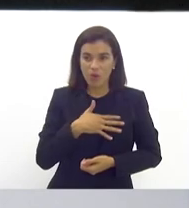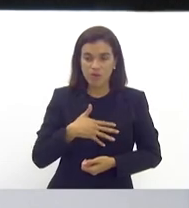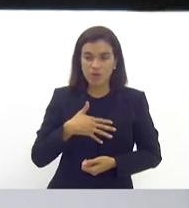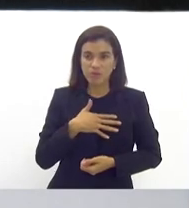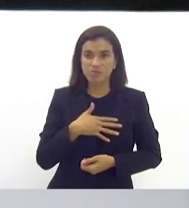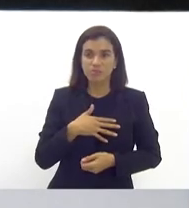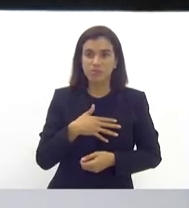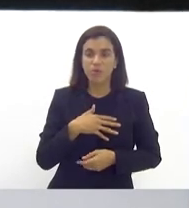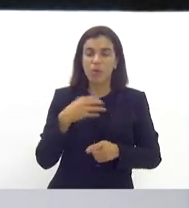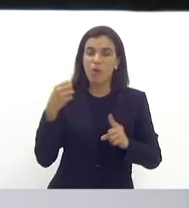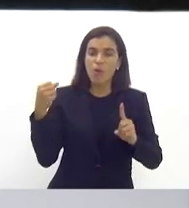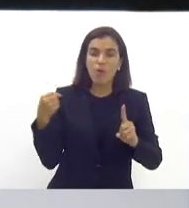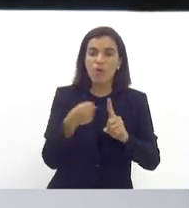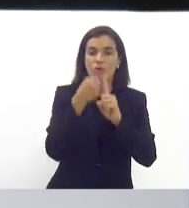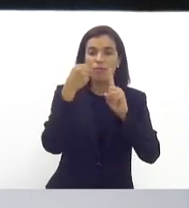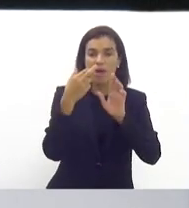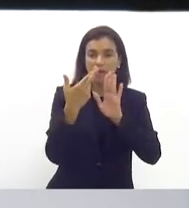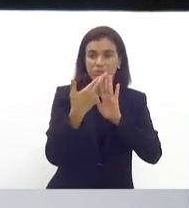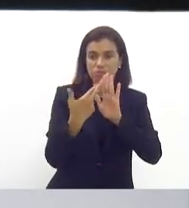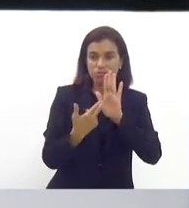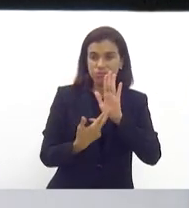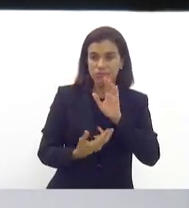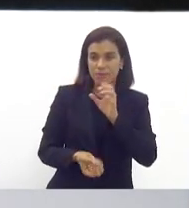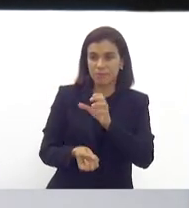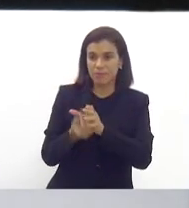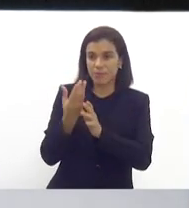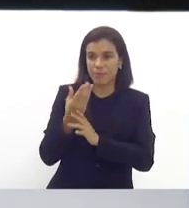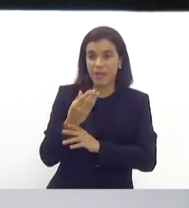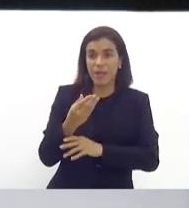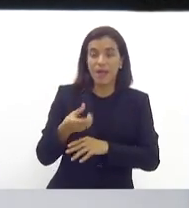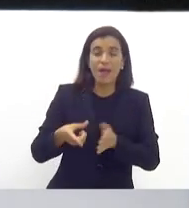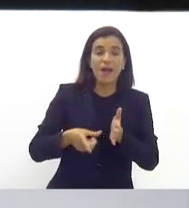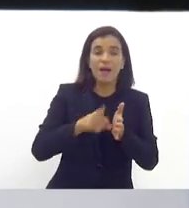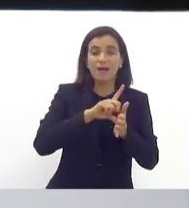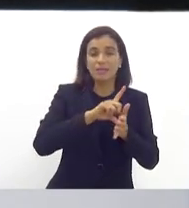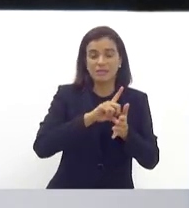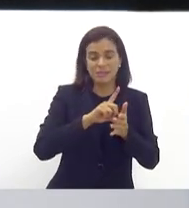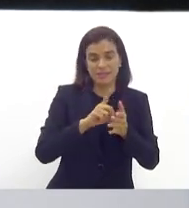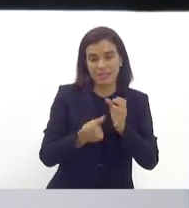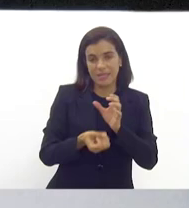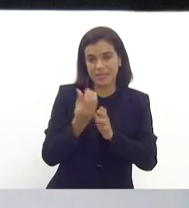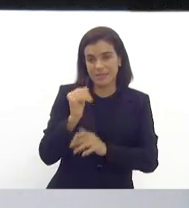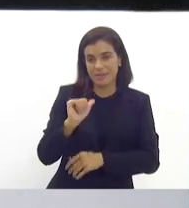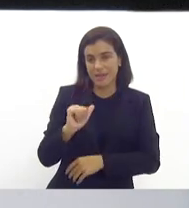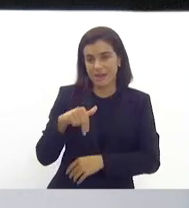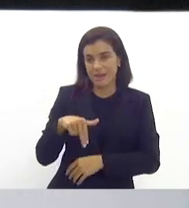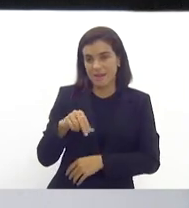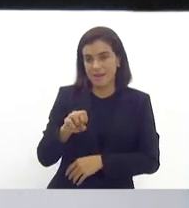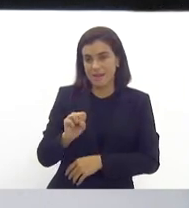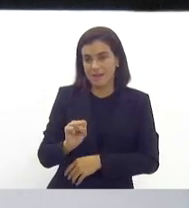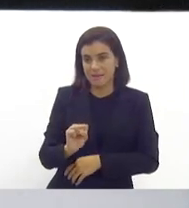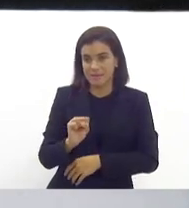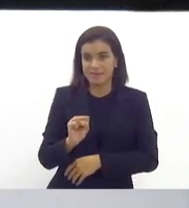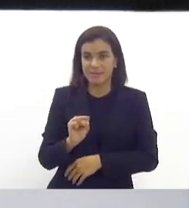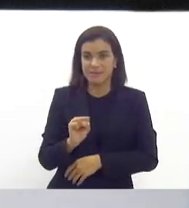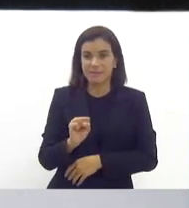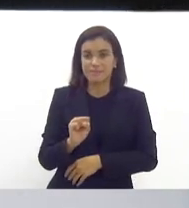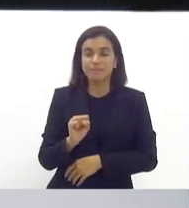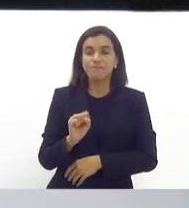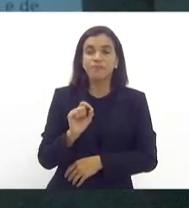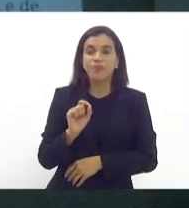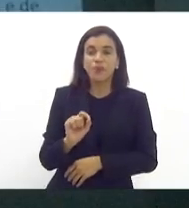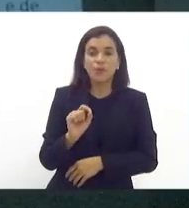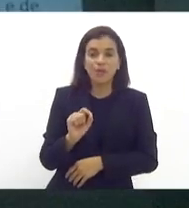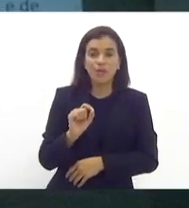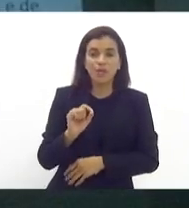marco regulatório lá em 98 antes da criação da An ele traz claramente que todas